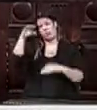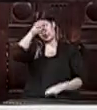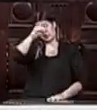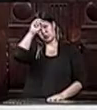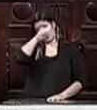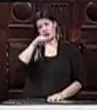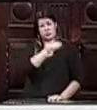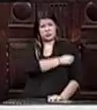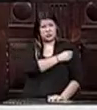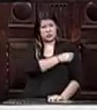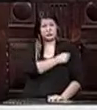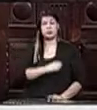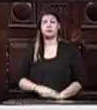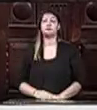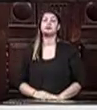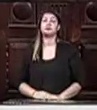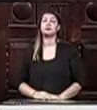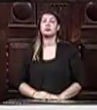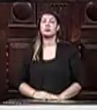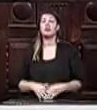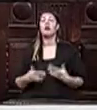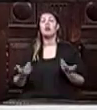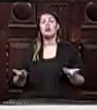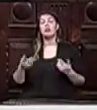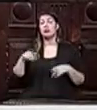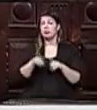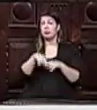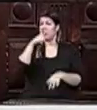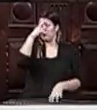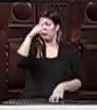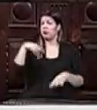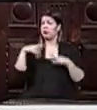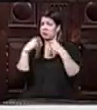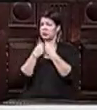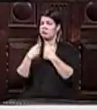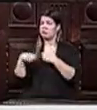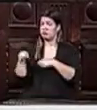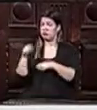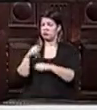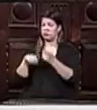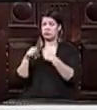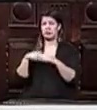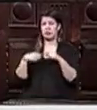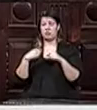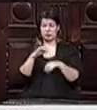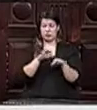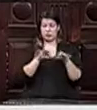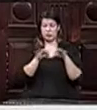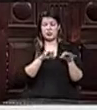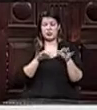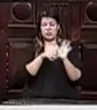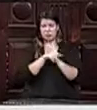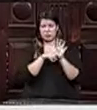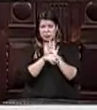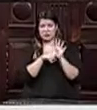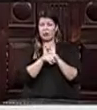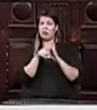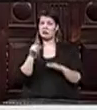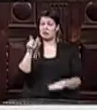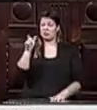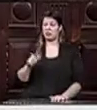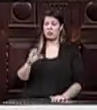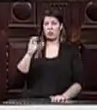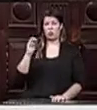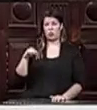Lembrei, inclusive, que na comissão de orçamento, quando a matéria foi previamente examinada, o próprio deputado Conte Bittencourt, aqui presente,